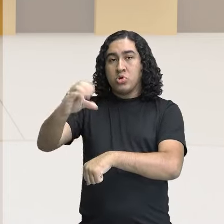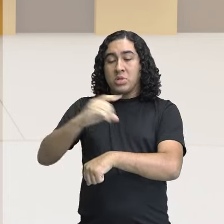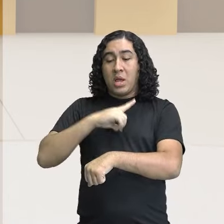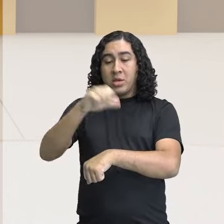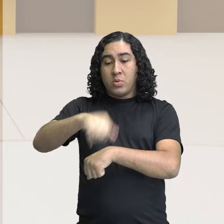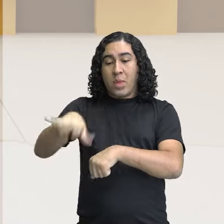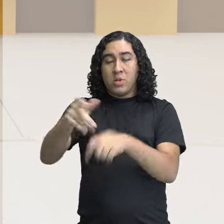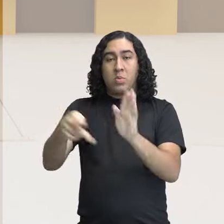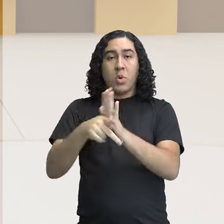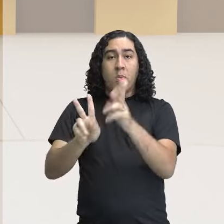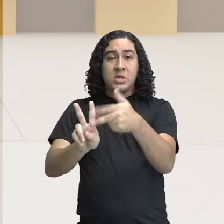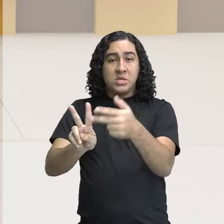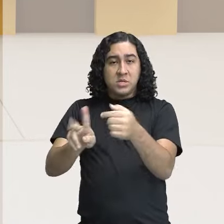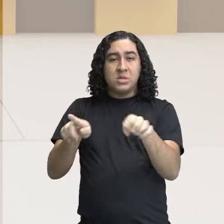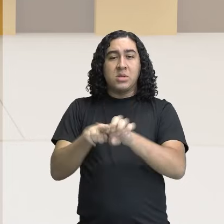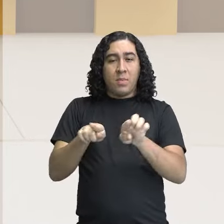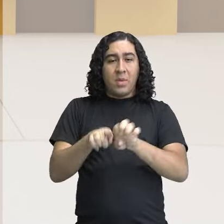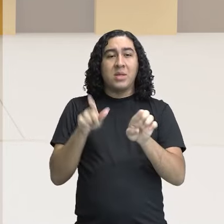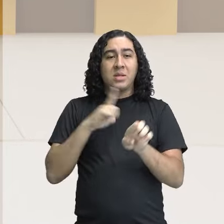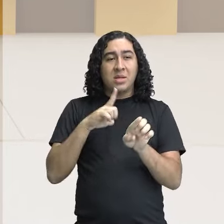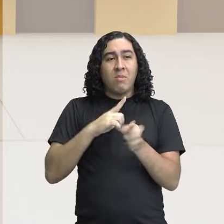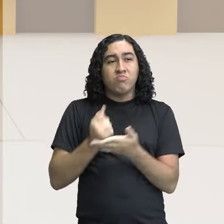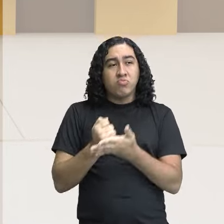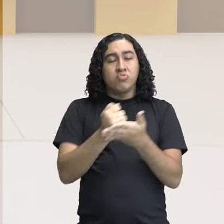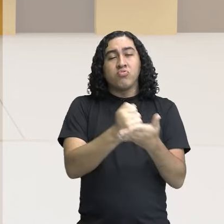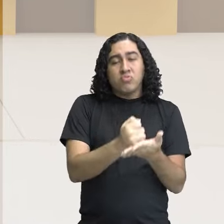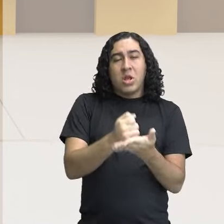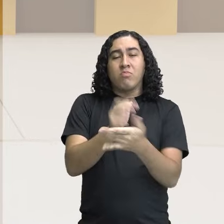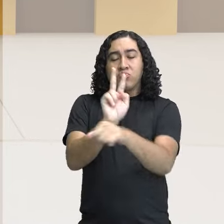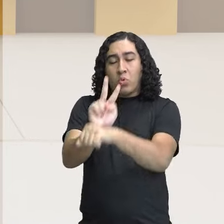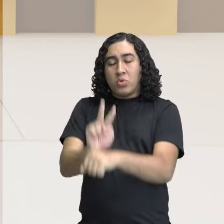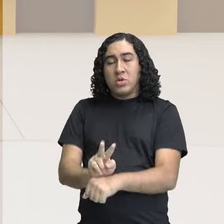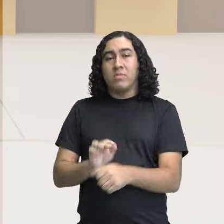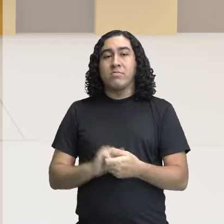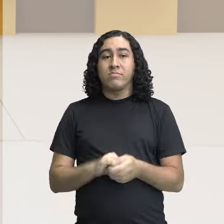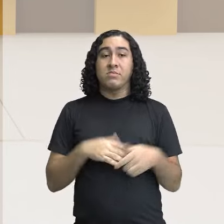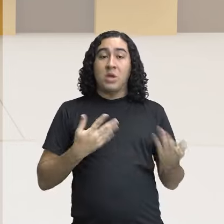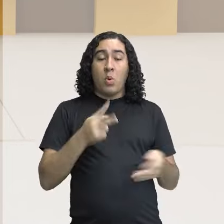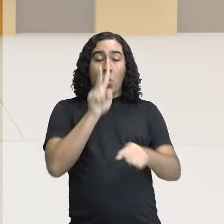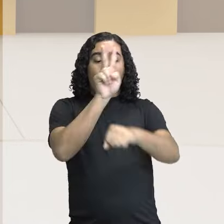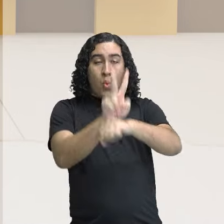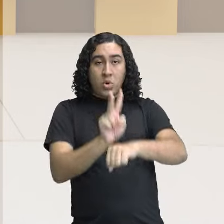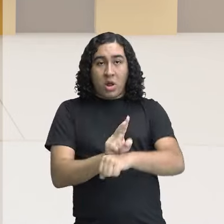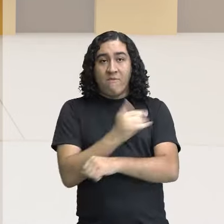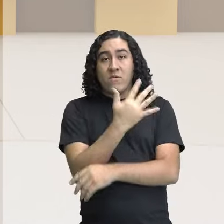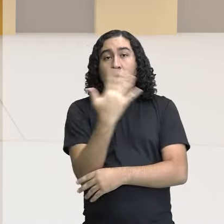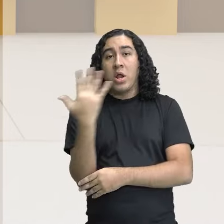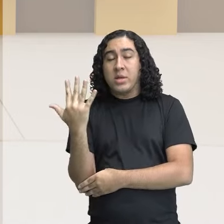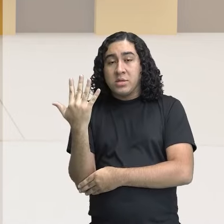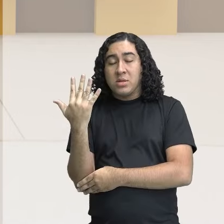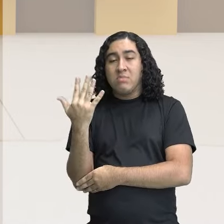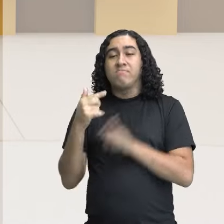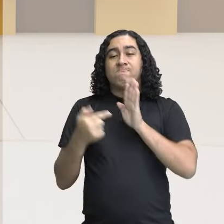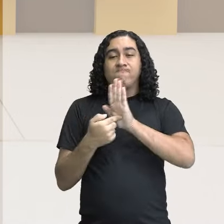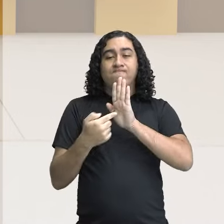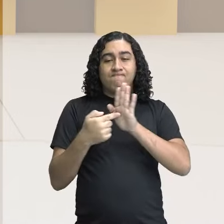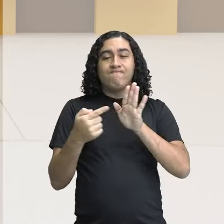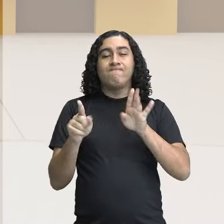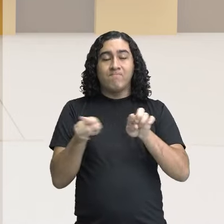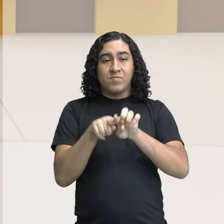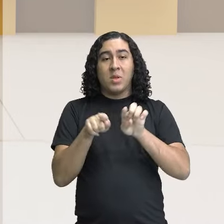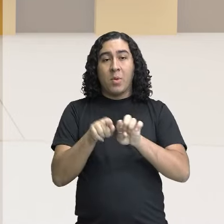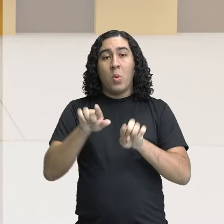terras indígenas que acabam também ajudando a preservar. Interessante. Quando se fala em preservação da floresta, professora, eu vou acrescentar mais um